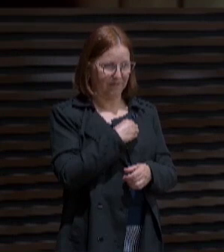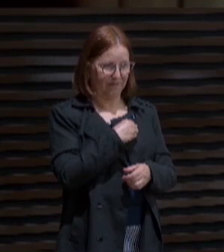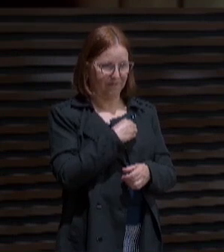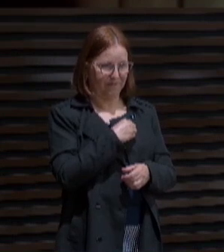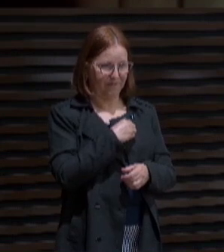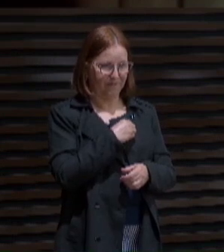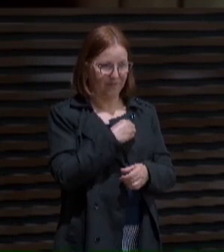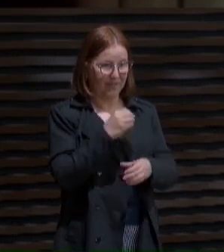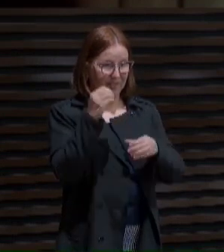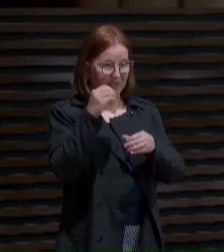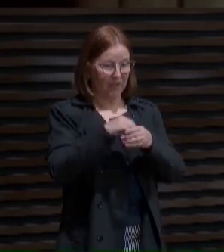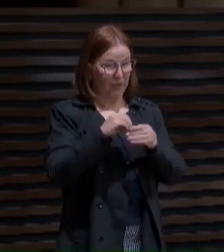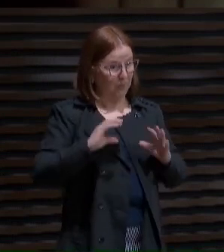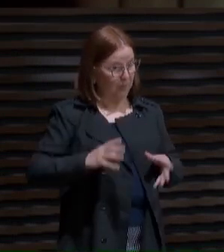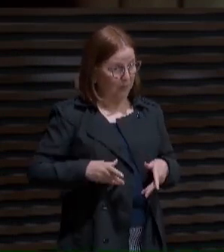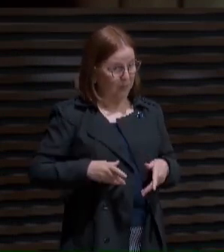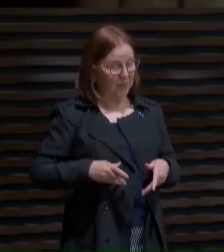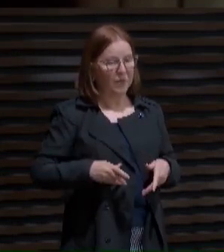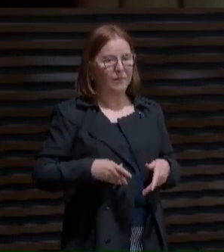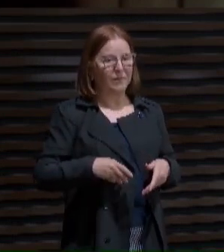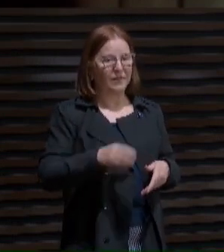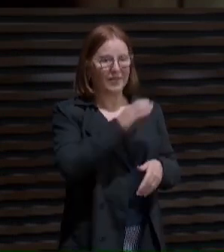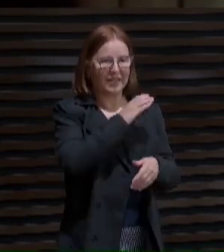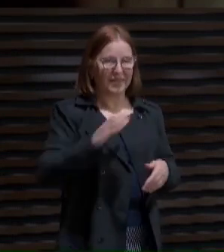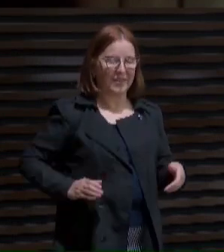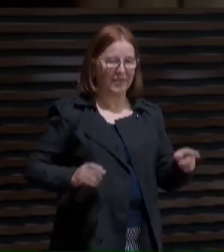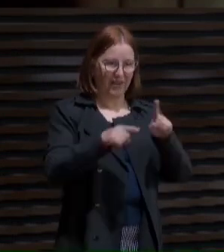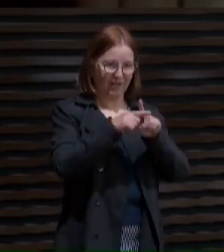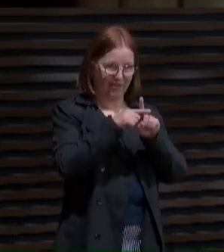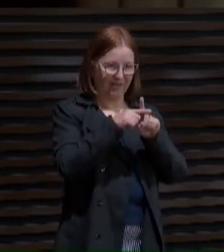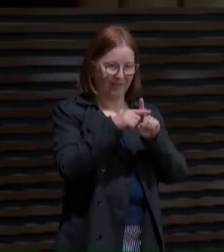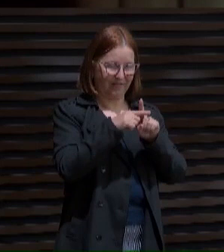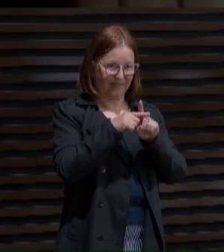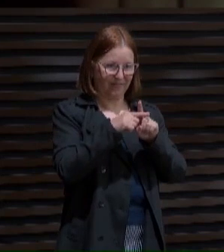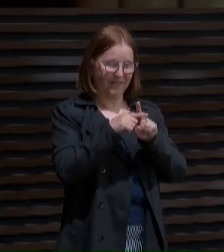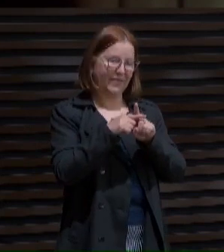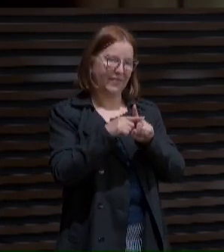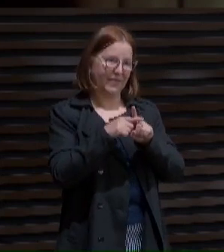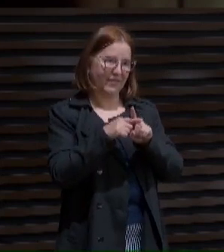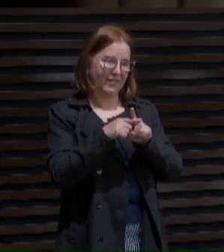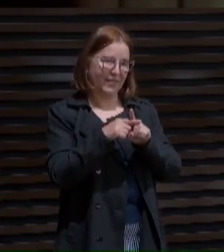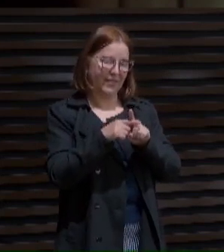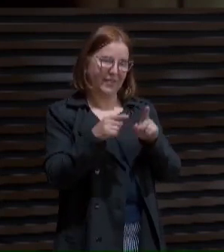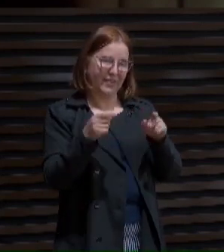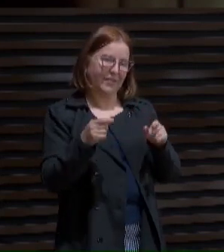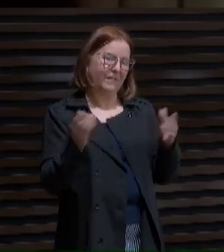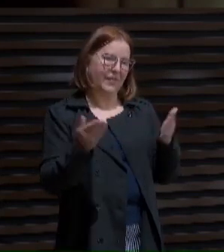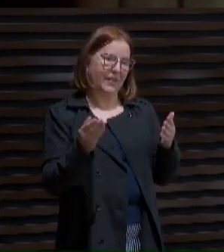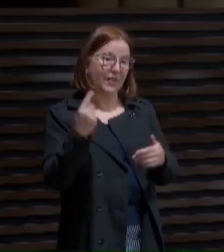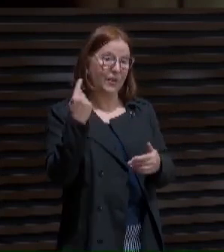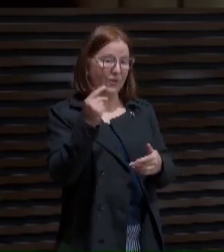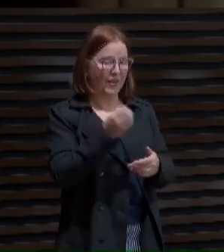como se Ele a tivesse vivido, para que a sua vida justa pudesse ser creditada a nós. Essa é a